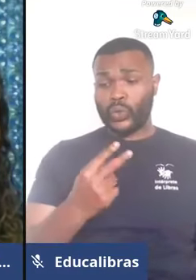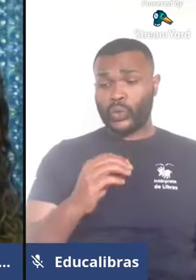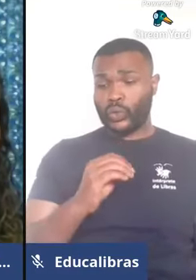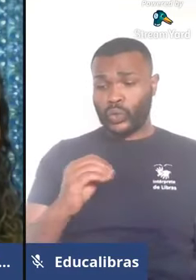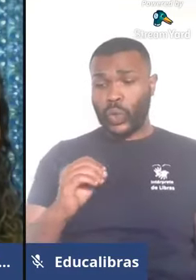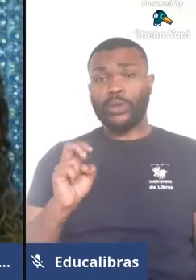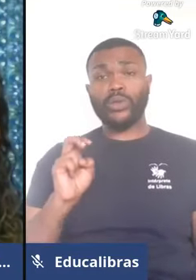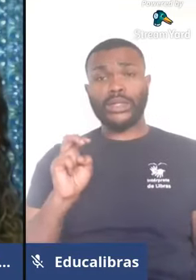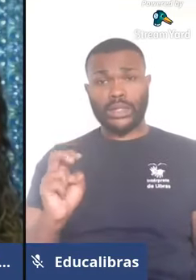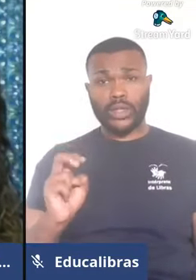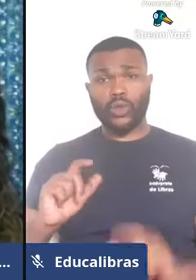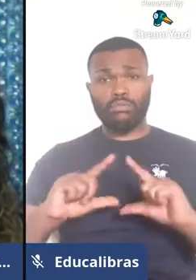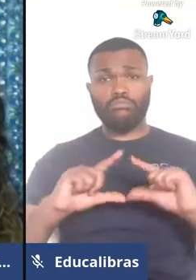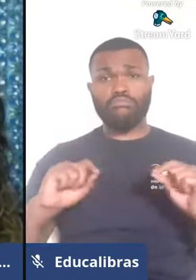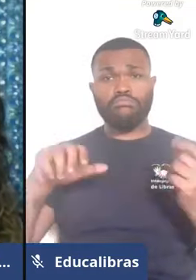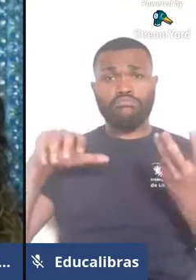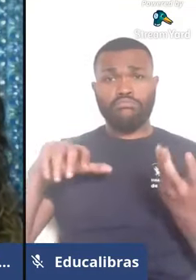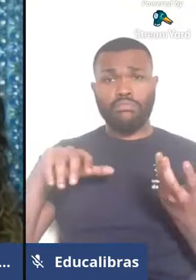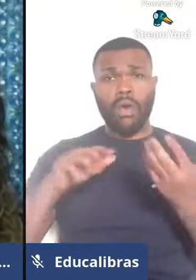em 2005.